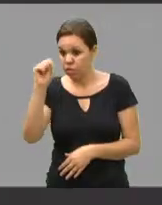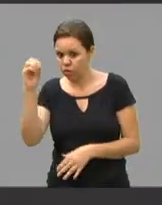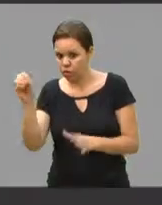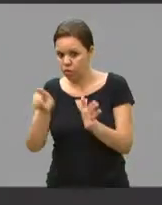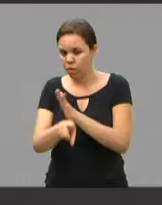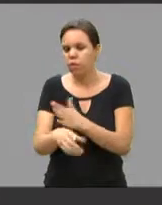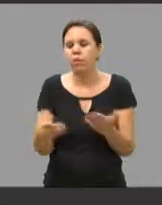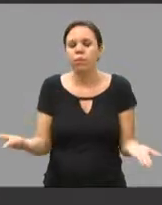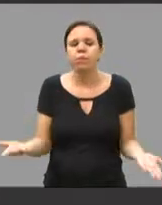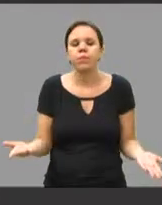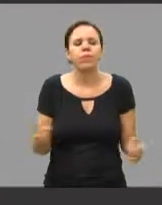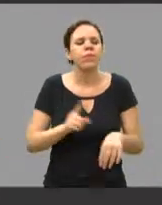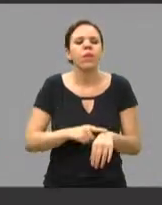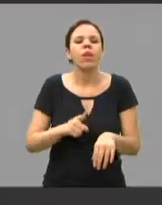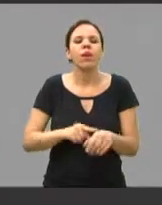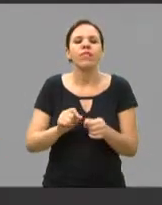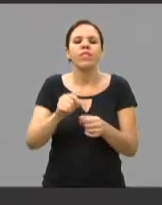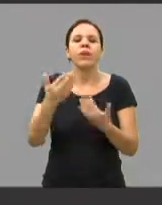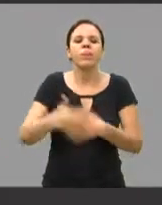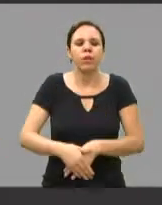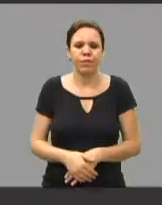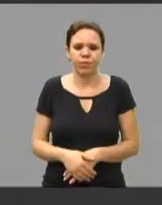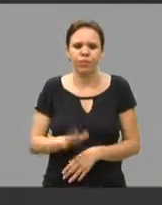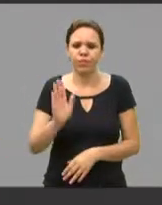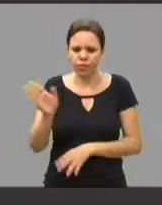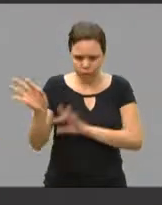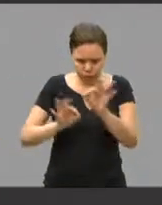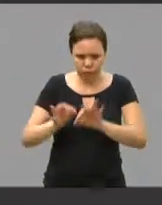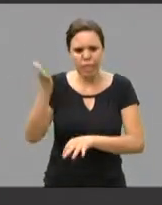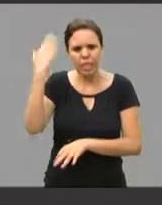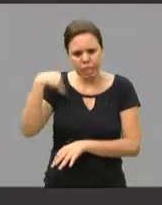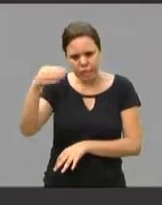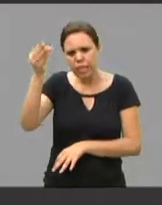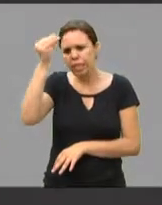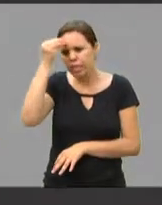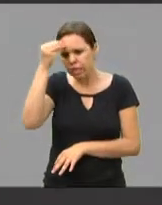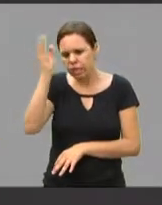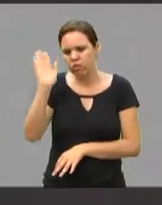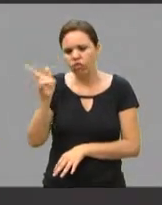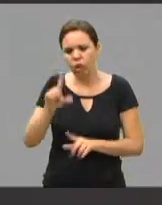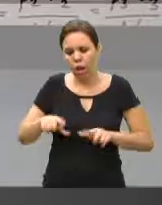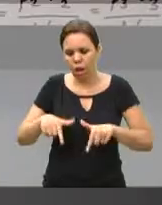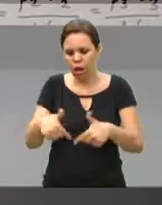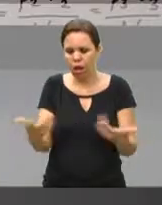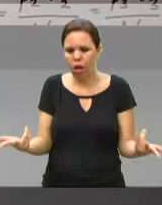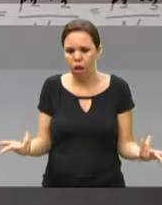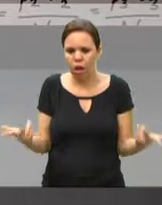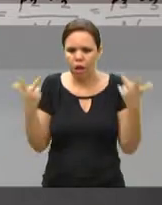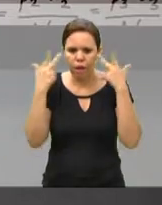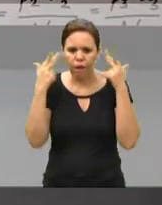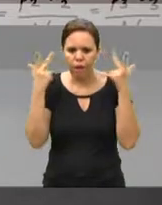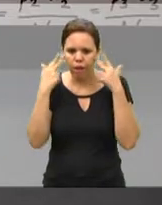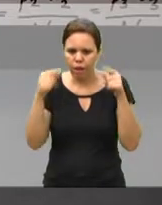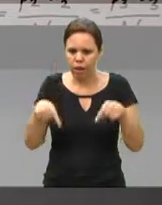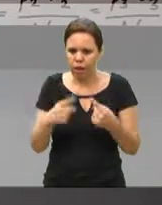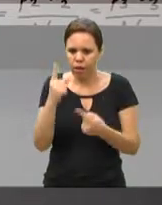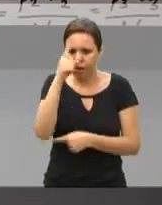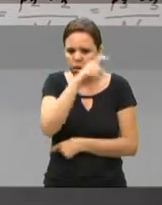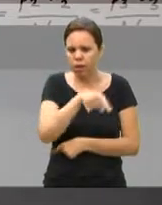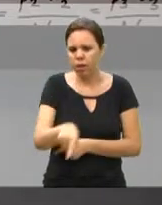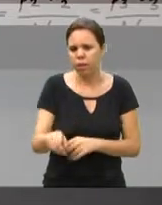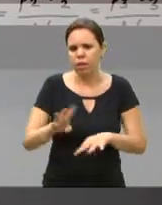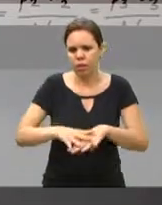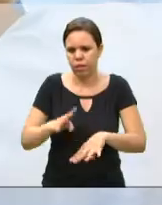na hora lá de fazer a prova, ele já tem que vir também preparado, né? Não, e encarar de uma forma bem natural esse desafio da matemática.